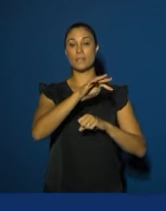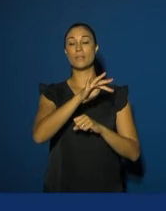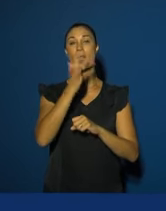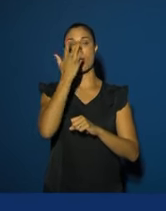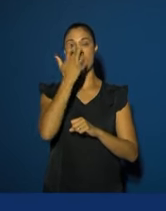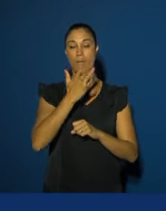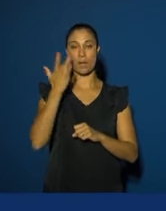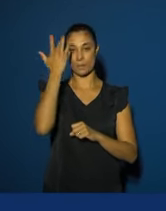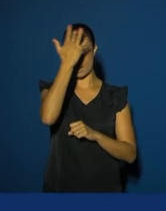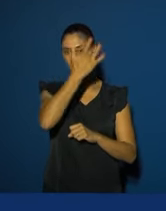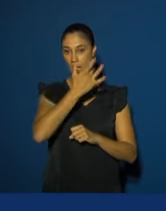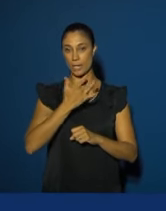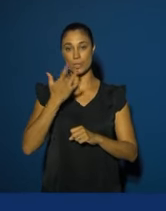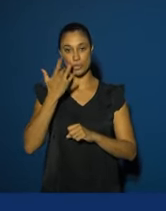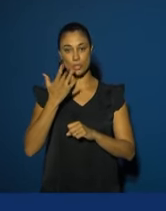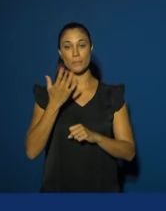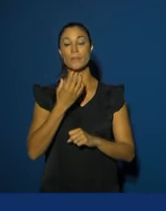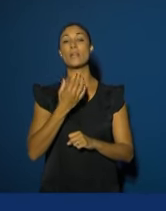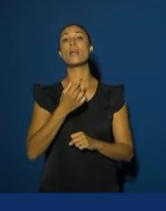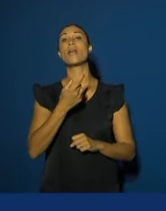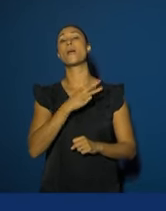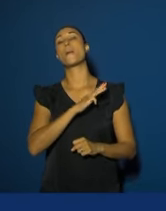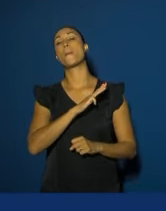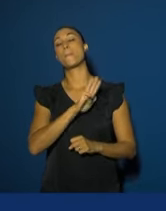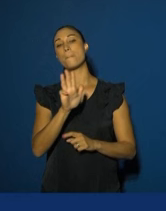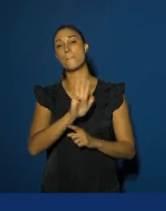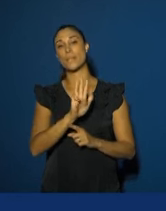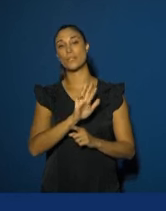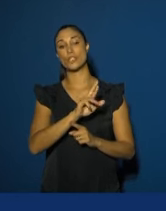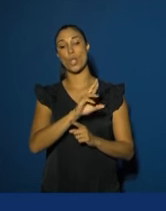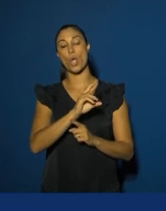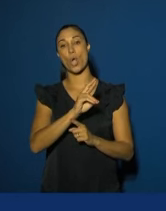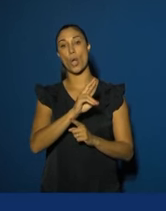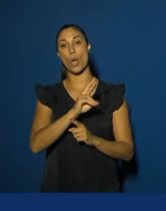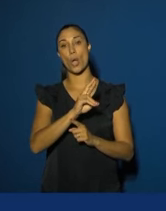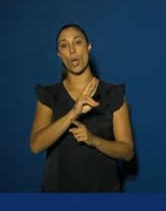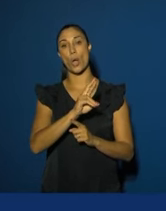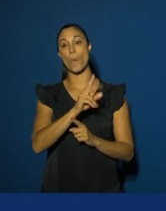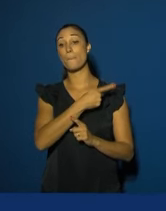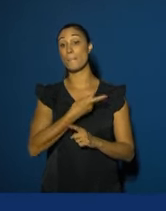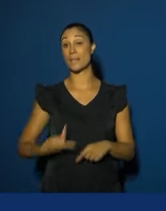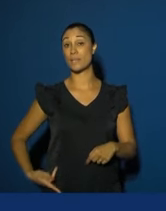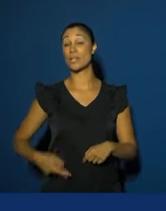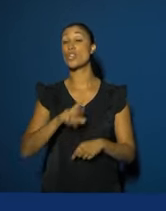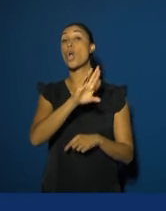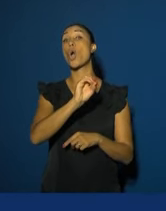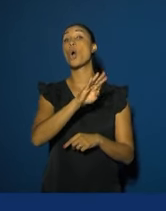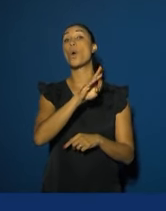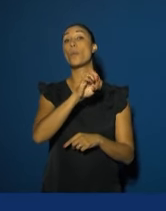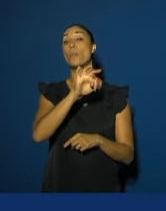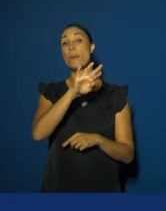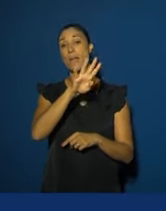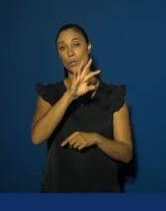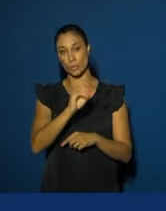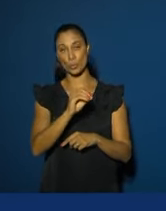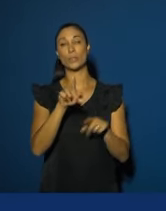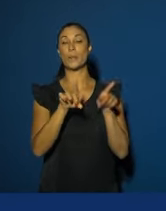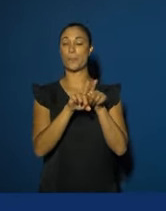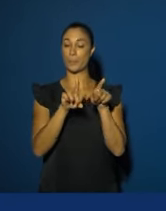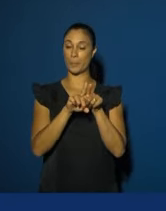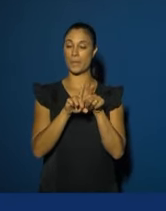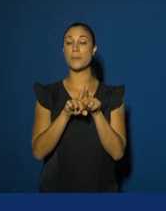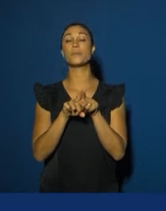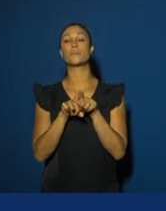hadad aqui conosco Presidente Roberto Campos que em breve vai estar aqui no palco eu já vou falar as palavras sobre isso